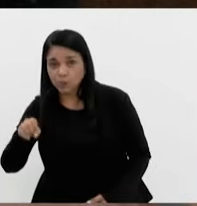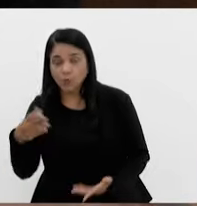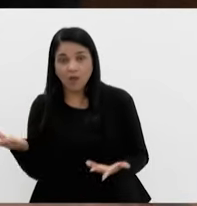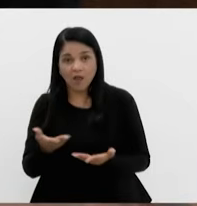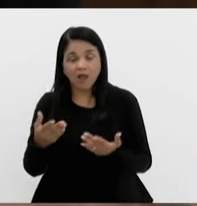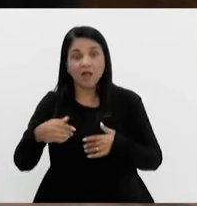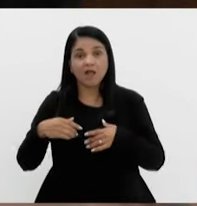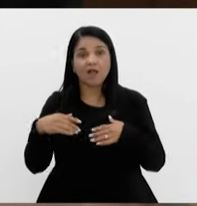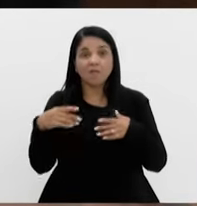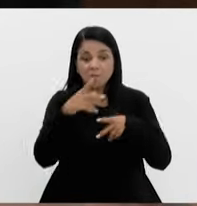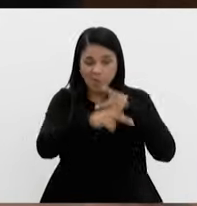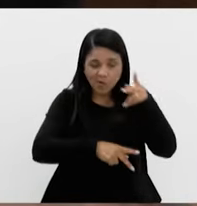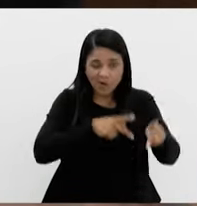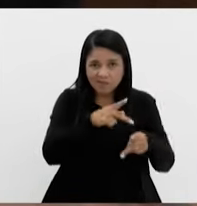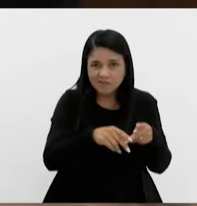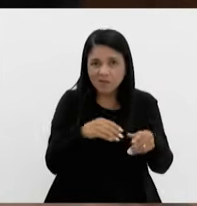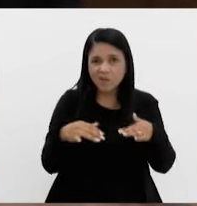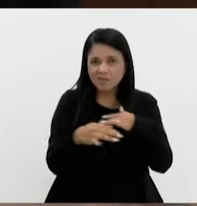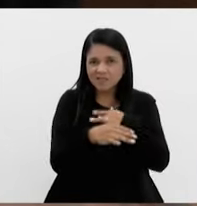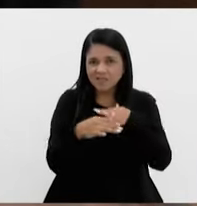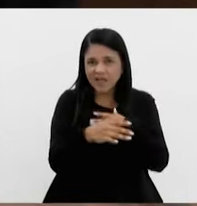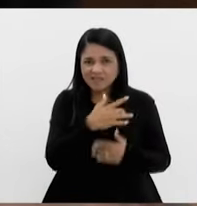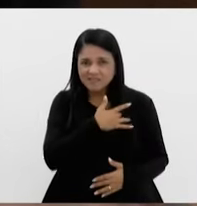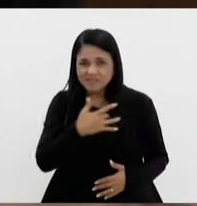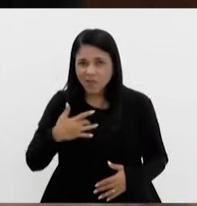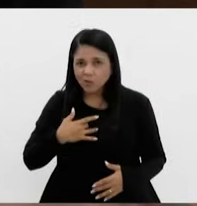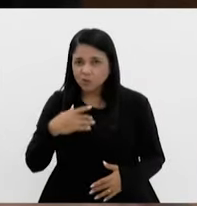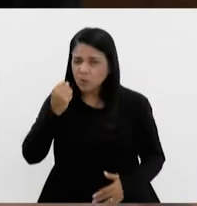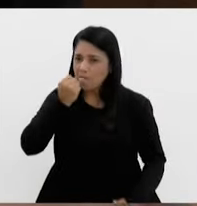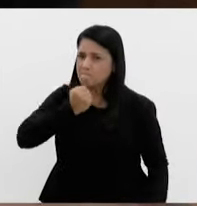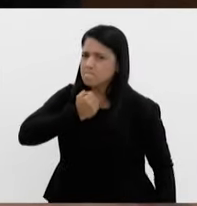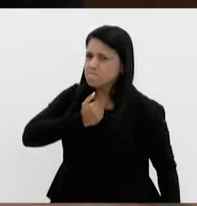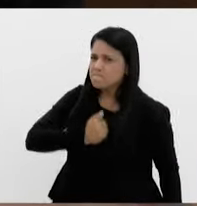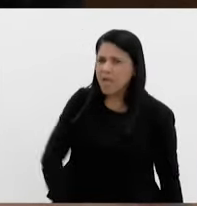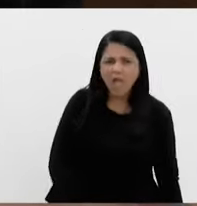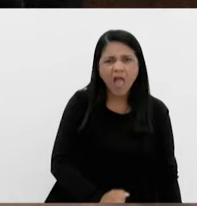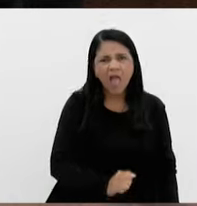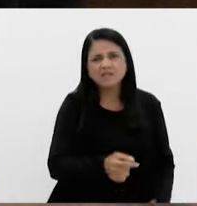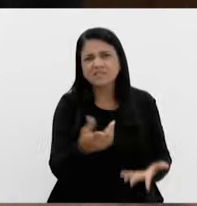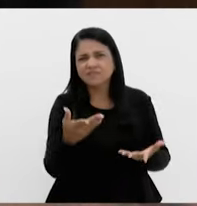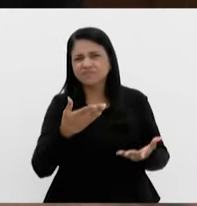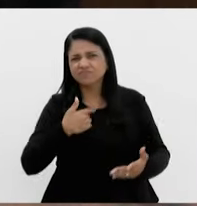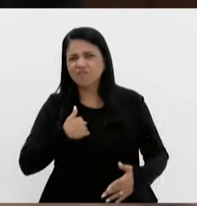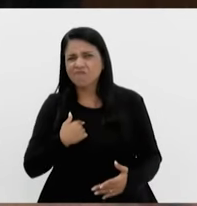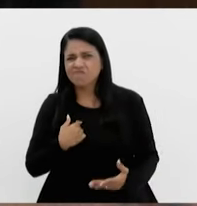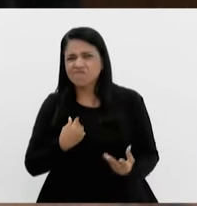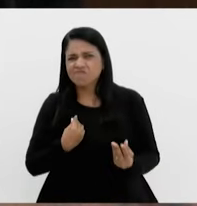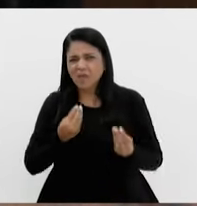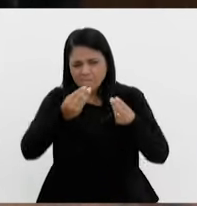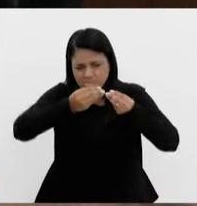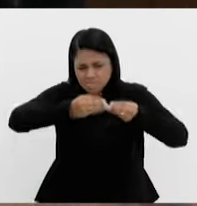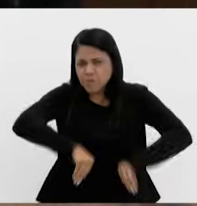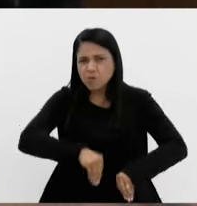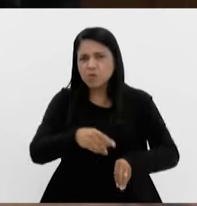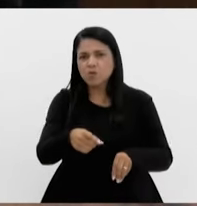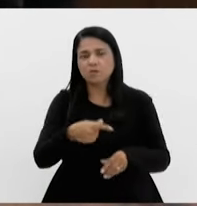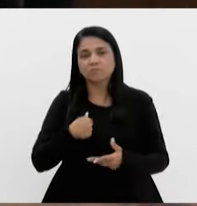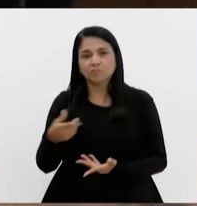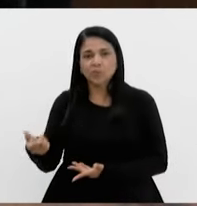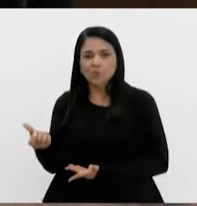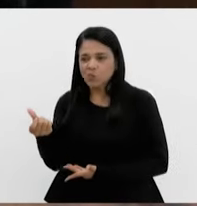merda uma merda a saúde não existe falida combalida com orçamento